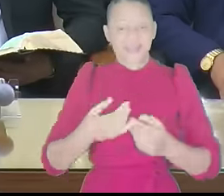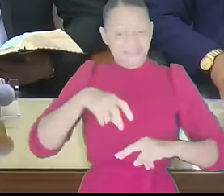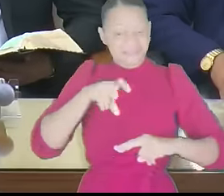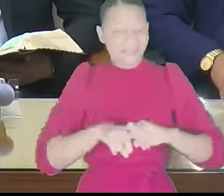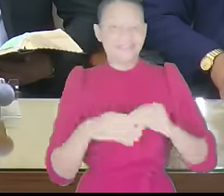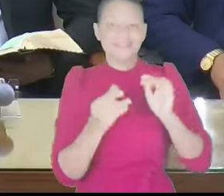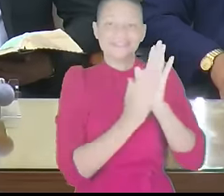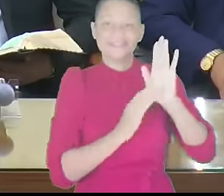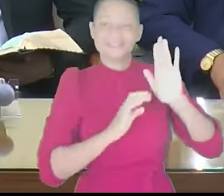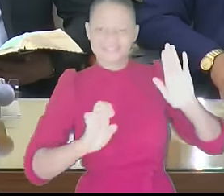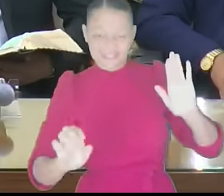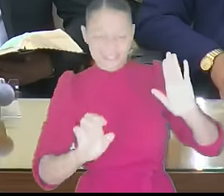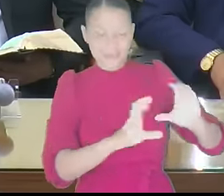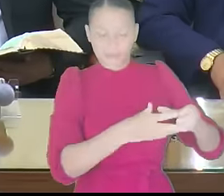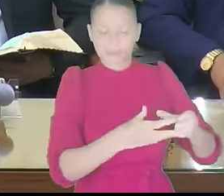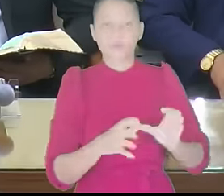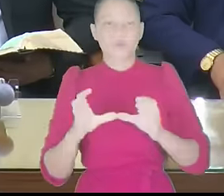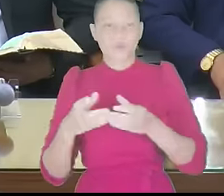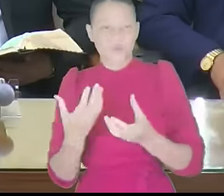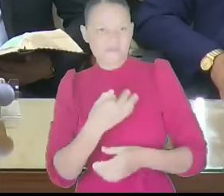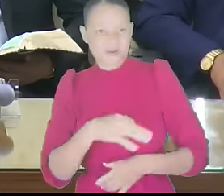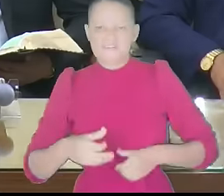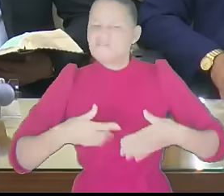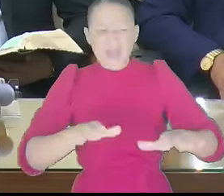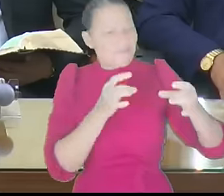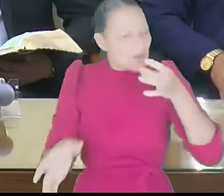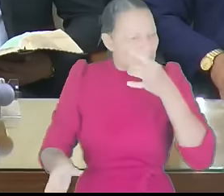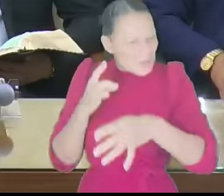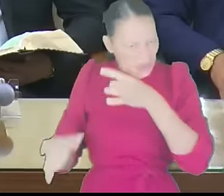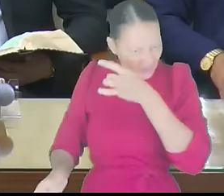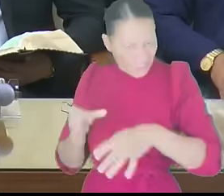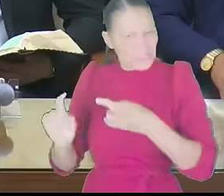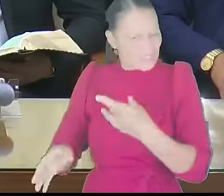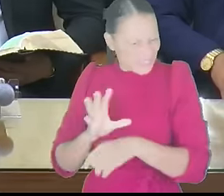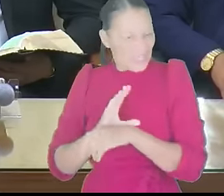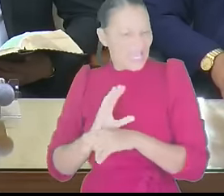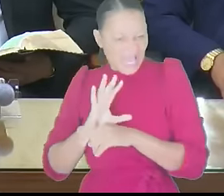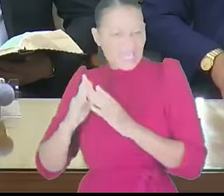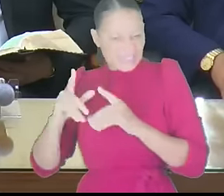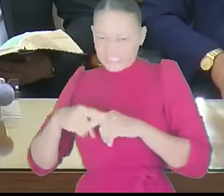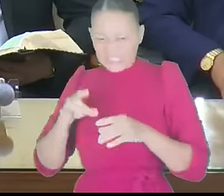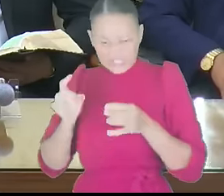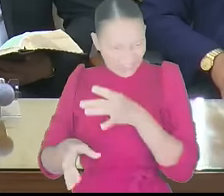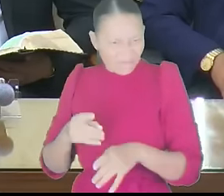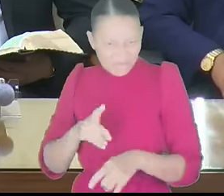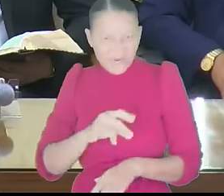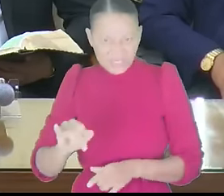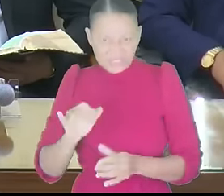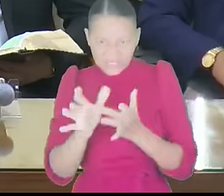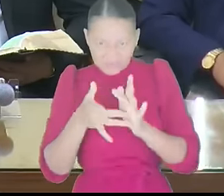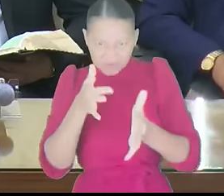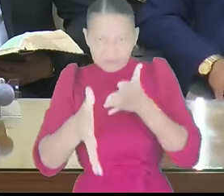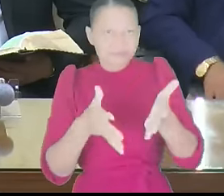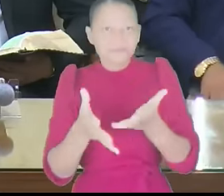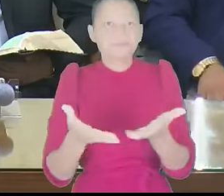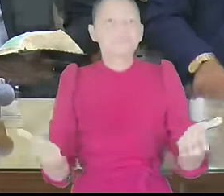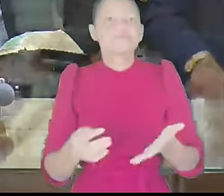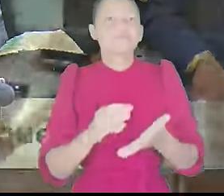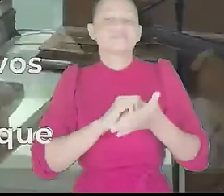e fariseus. Aí o que foi que ele disse? Vão embora, abandone a igreja, abandone a sinagoga. Foi assim que Jesus disse? Agora leio